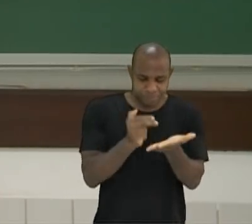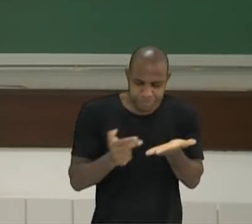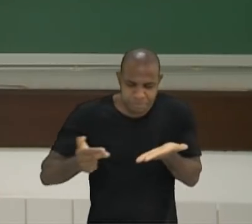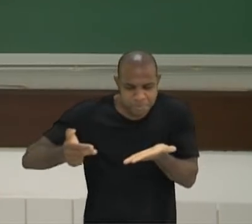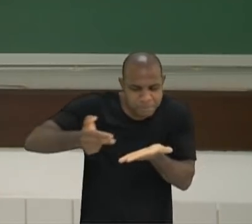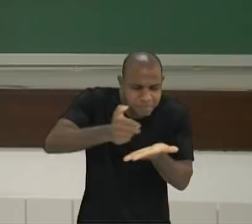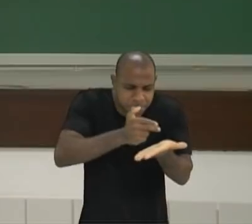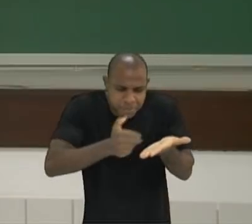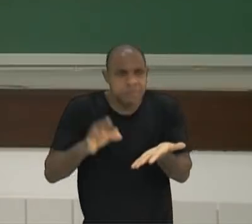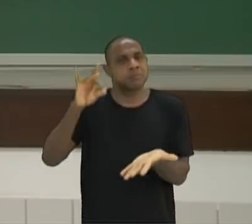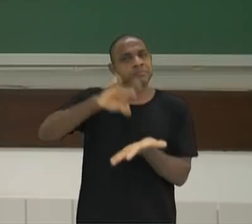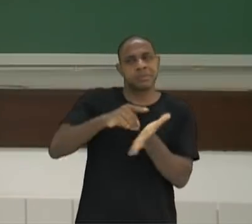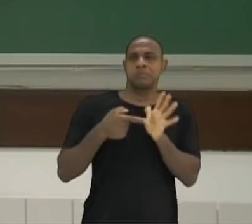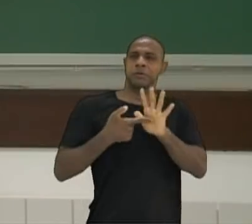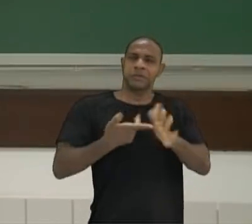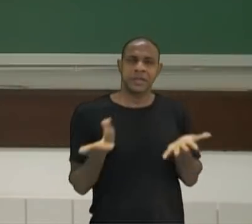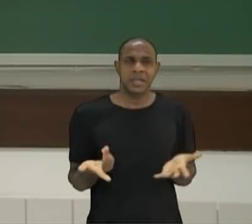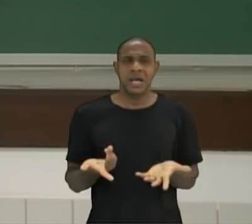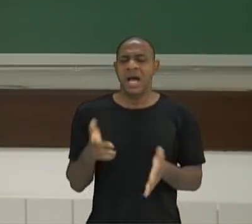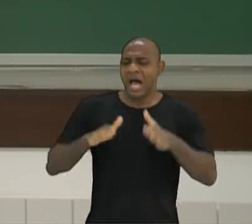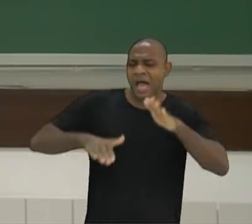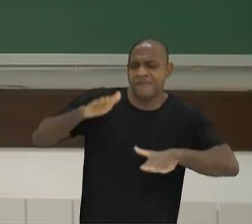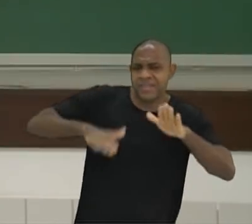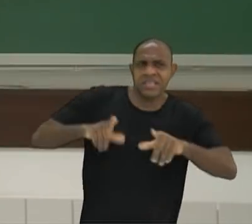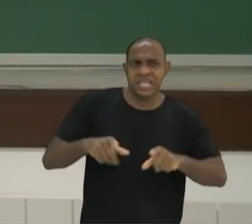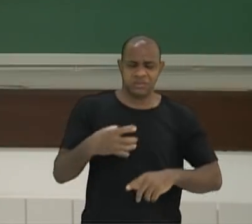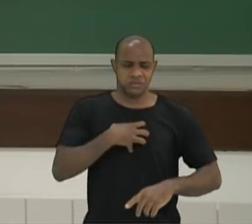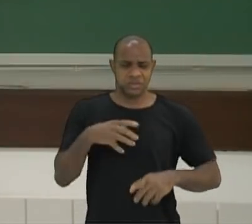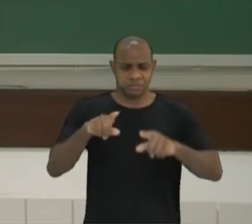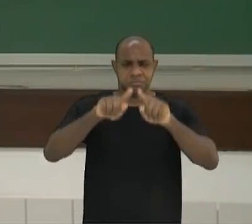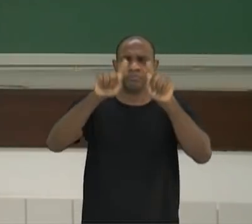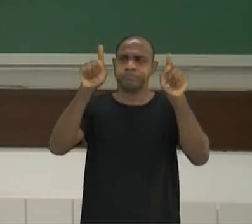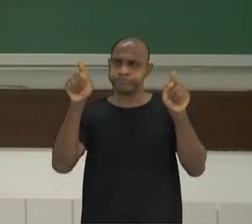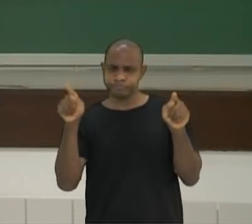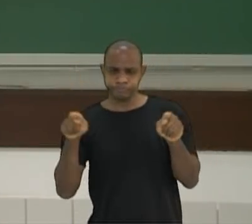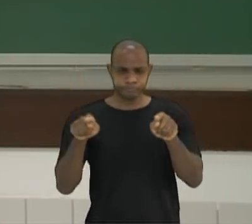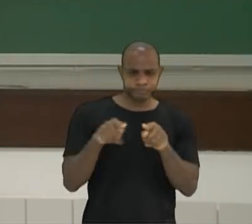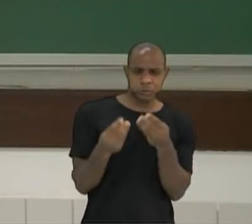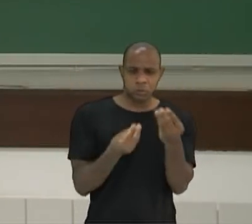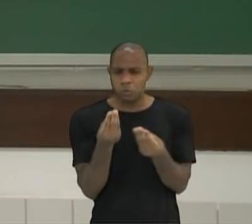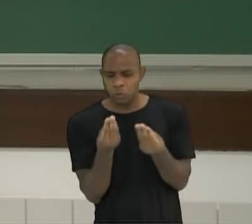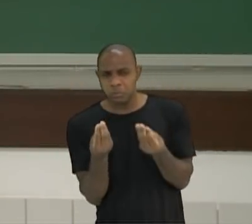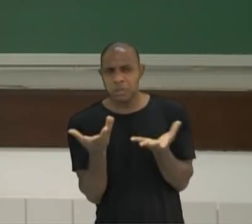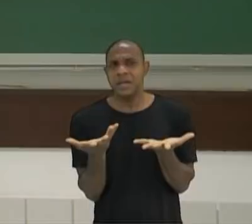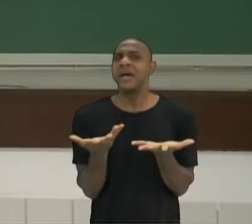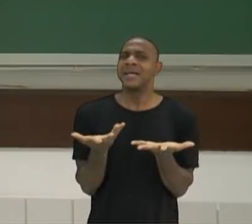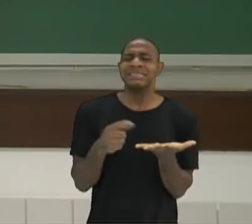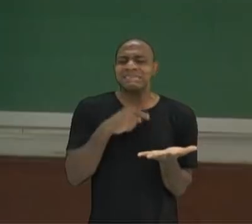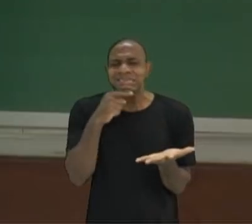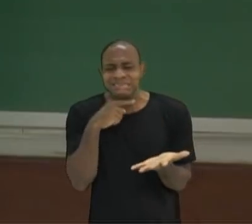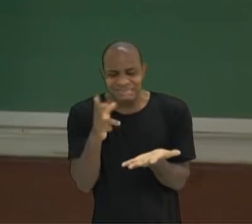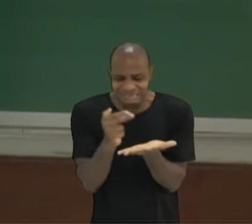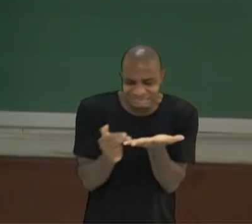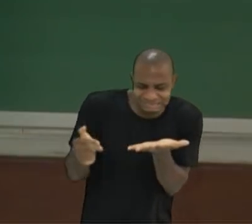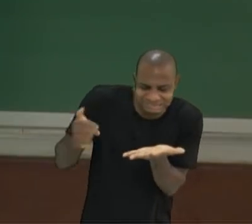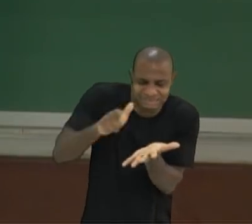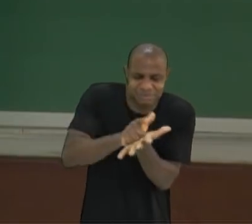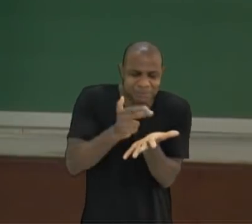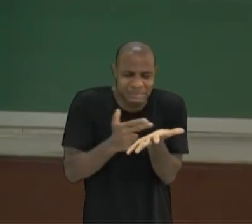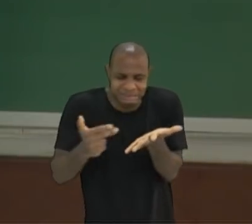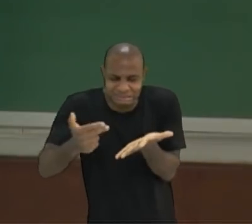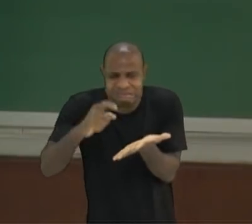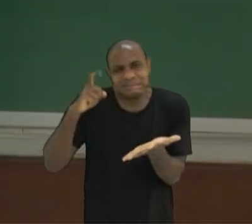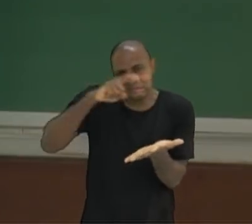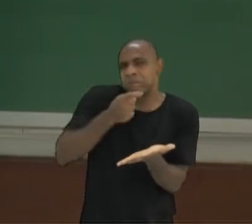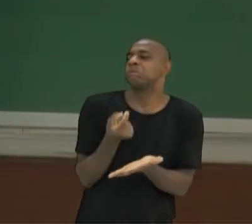real. Porque muitas vezes esse formato geoidal também é um empecilho na hora de representar isso